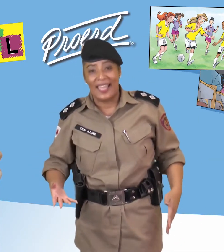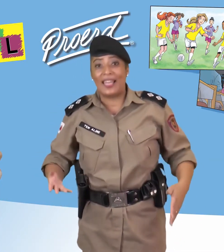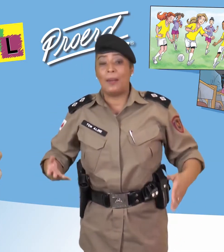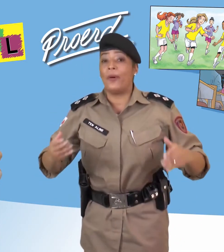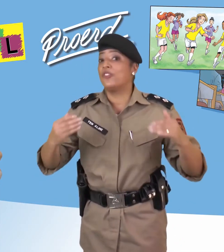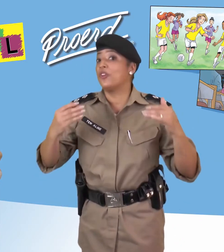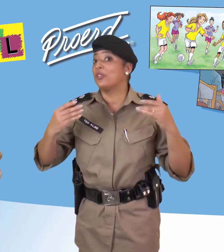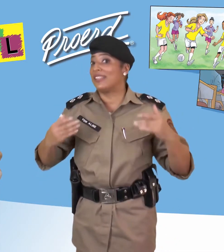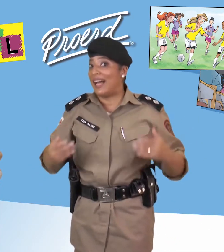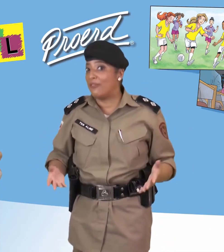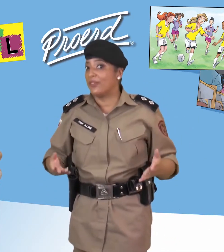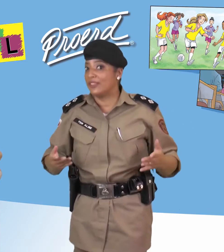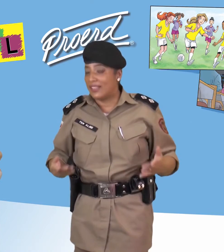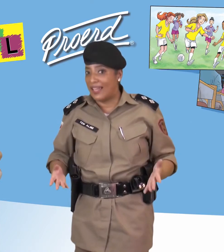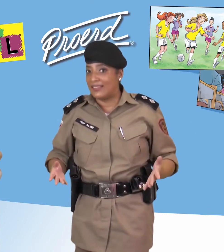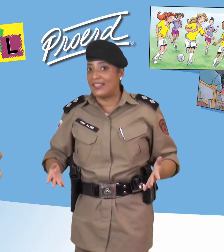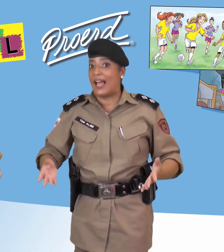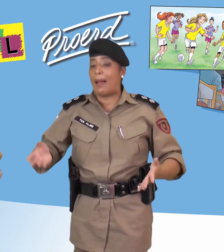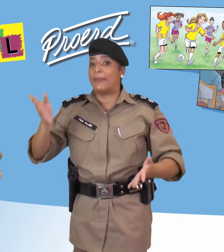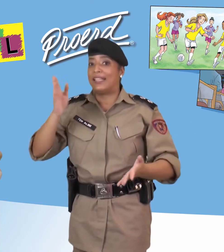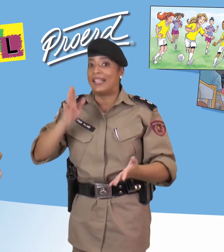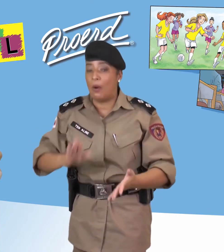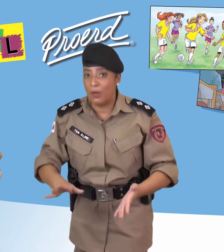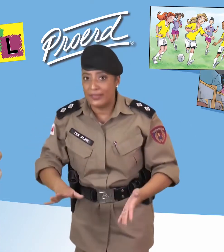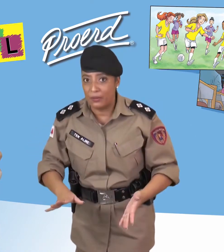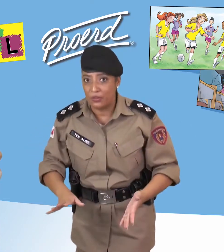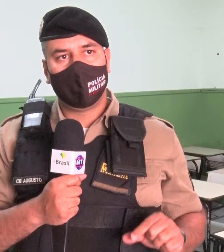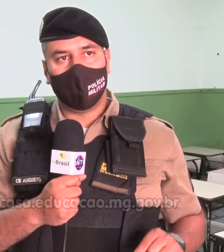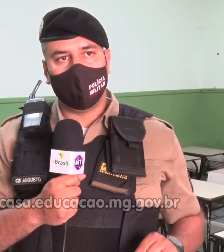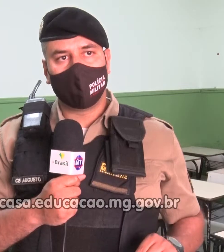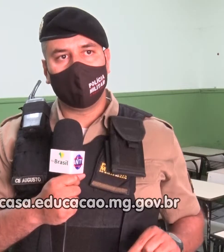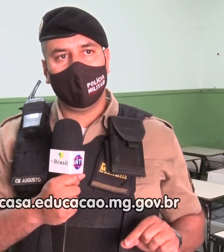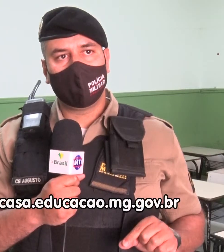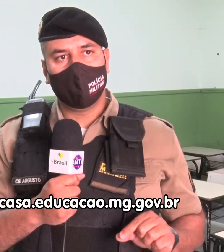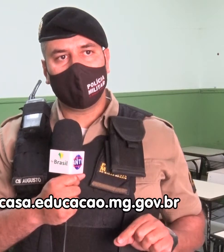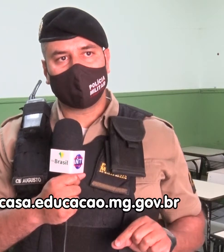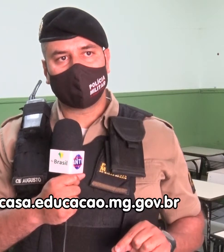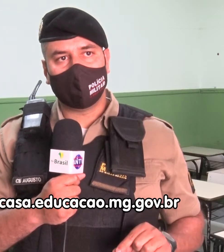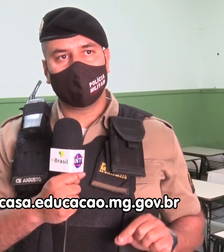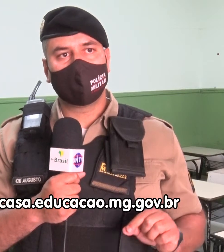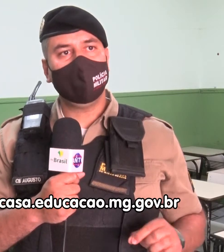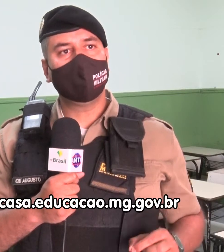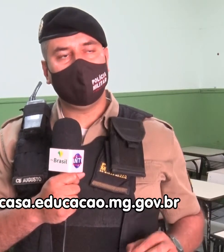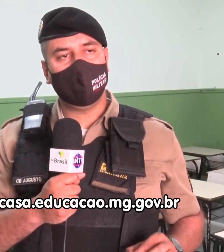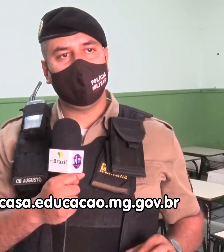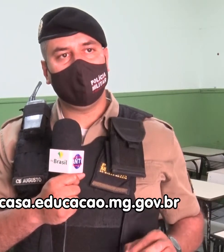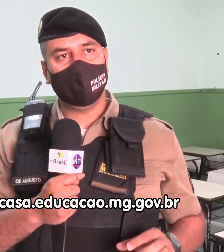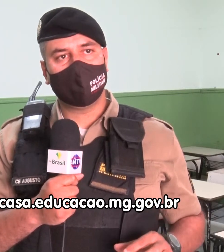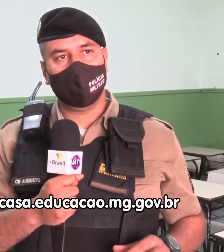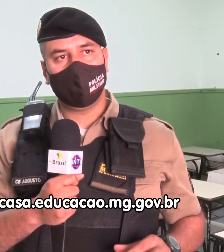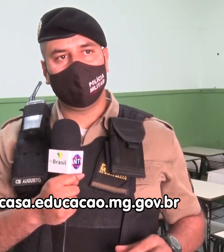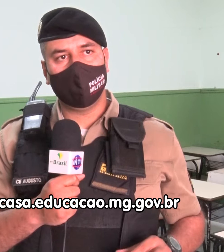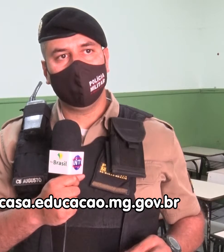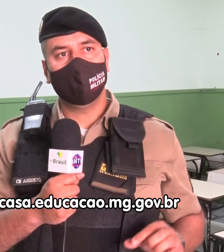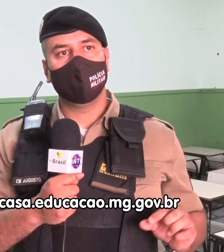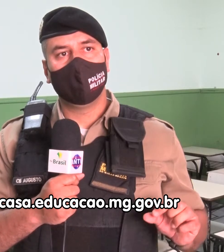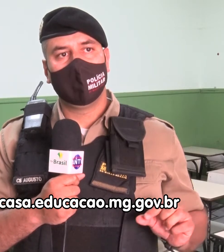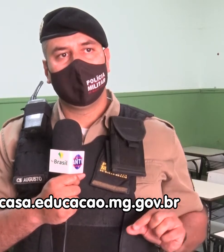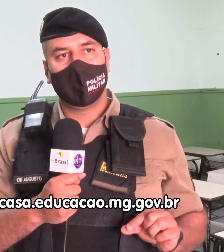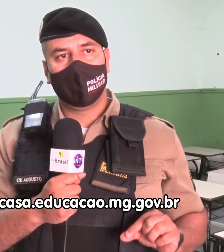da secretaria de educação O que é o estúdio em casa. Educação sem cedilha